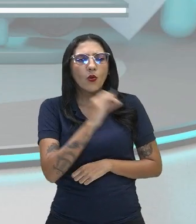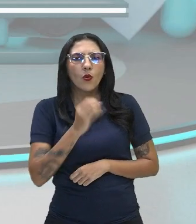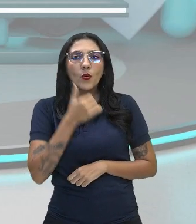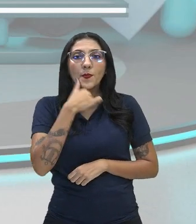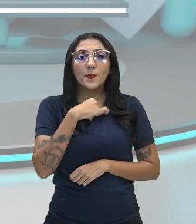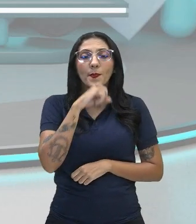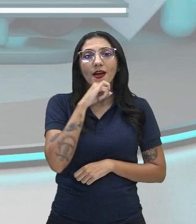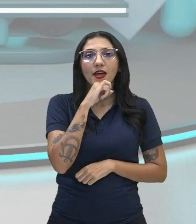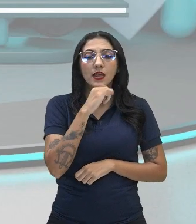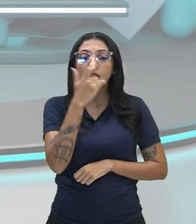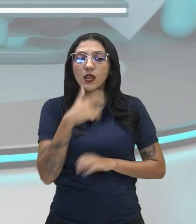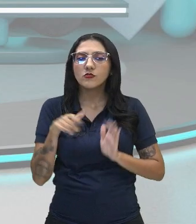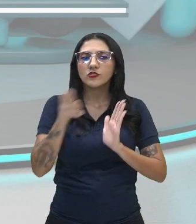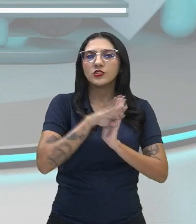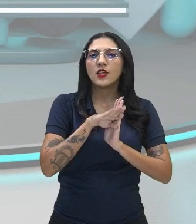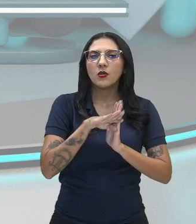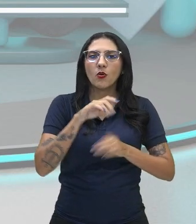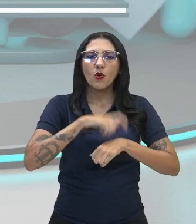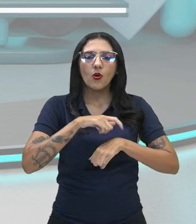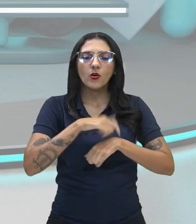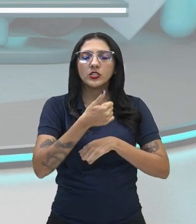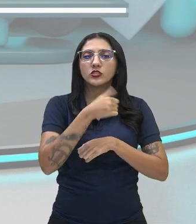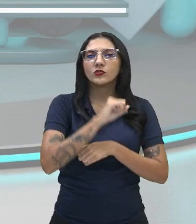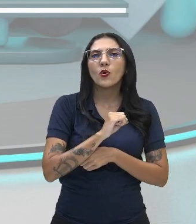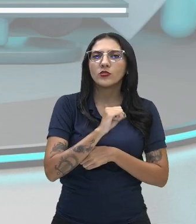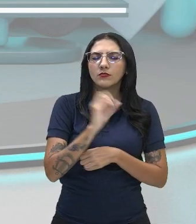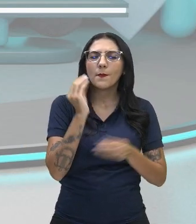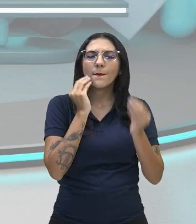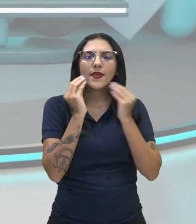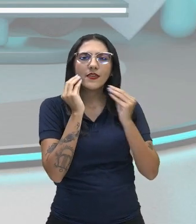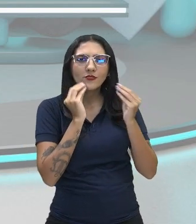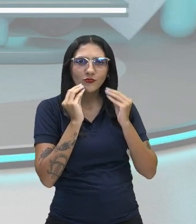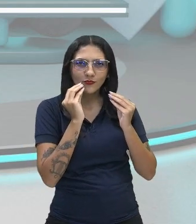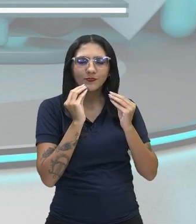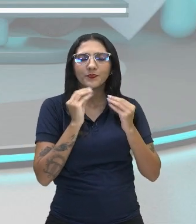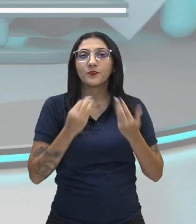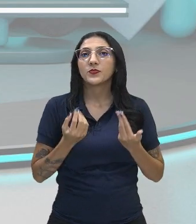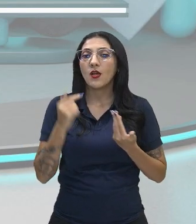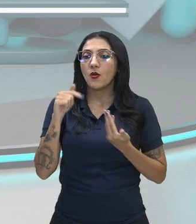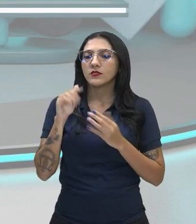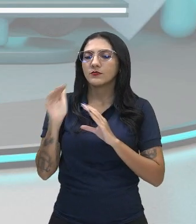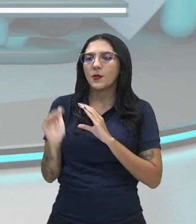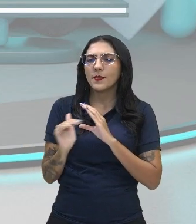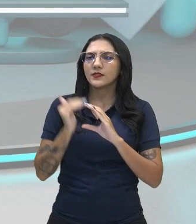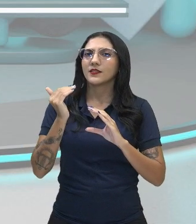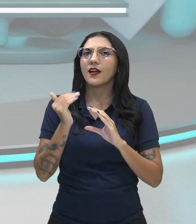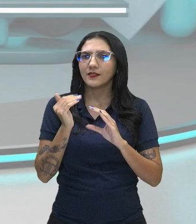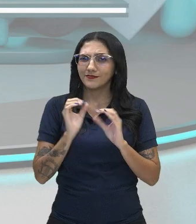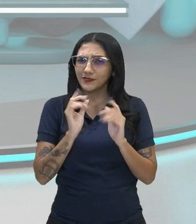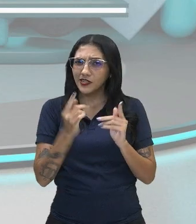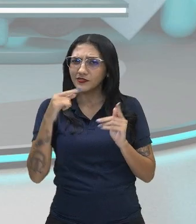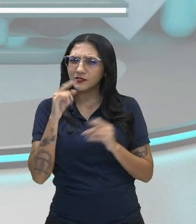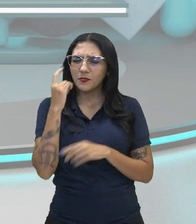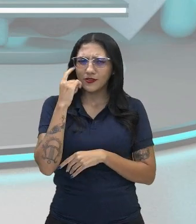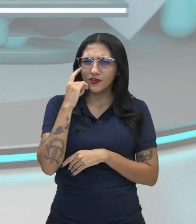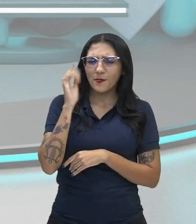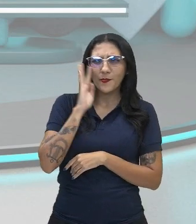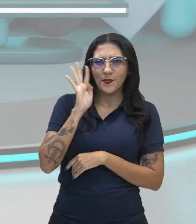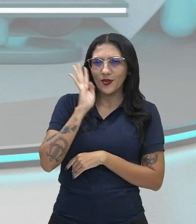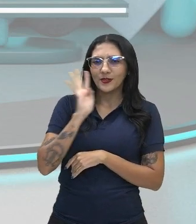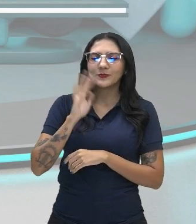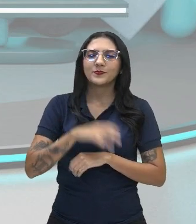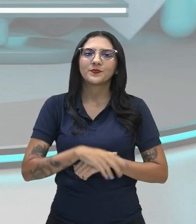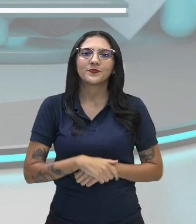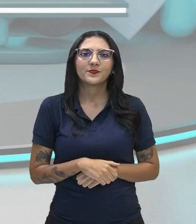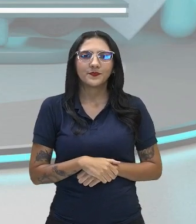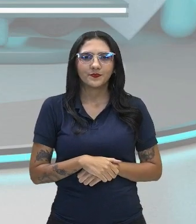às 18 horas. Beijos." Muito bem. Esta é uma mensagem, está imaginando essa mensagem? E aí,